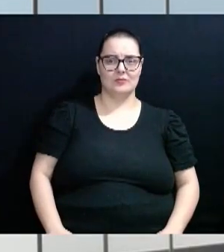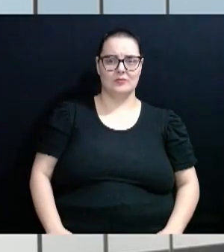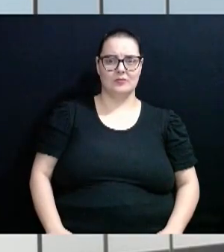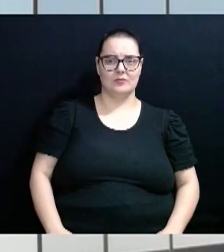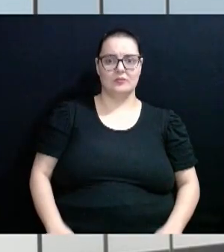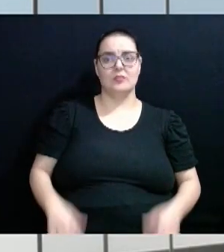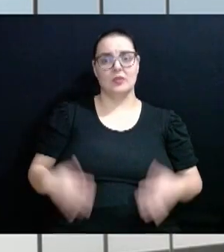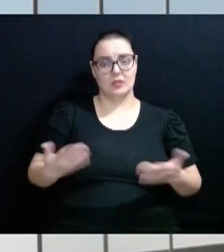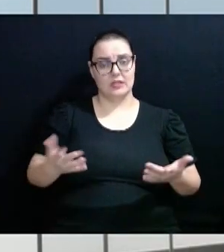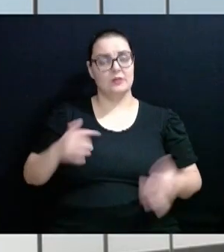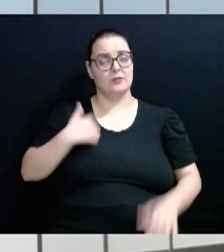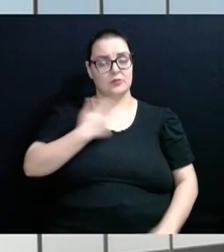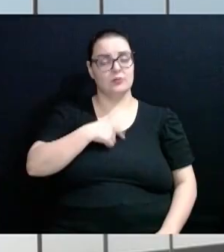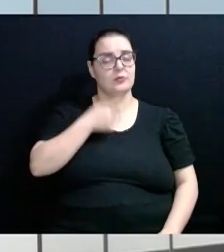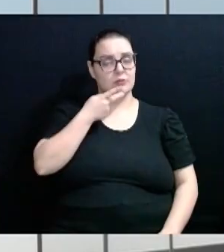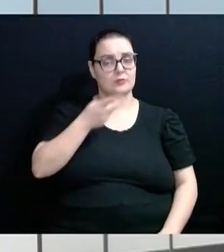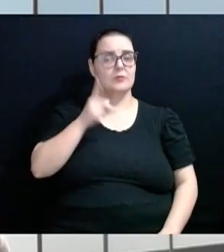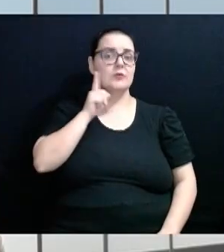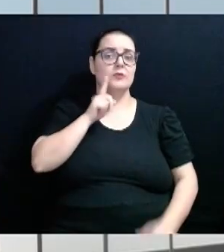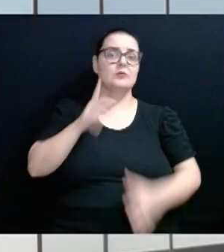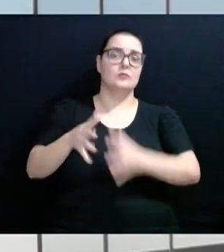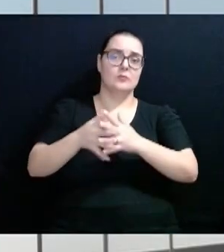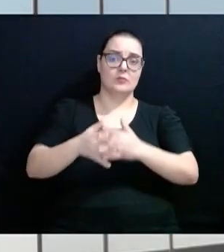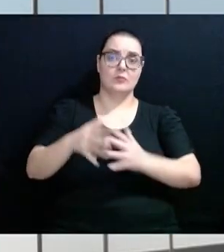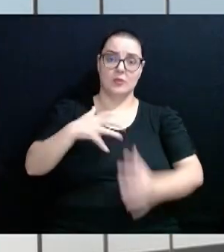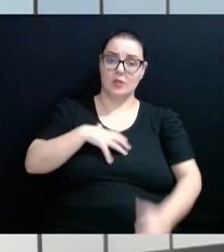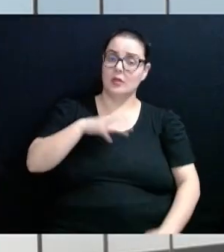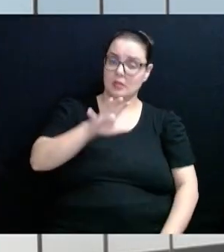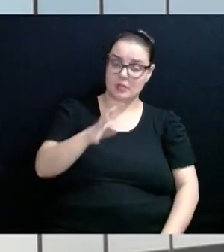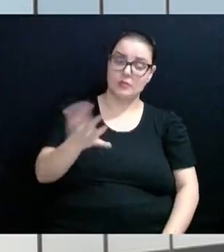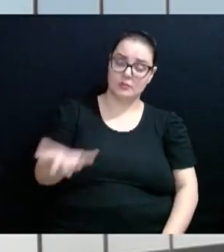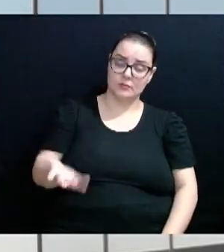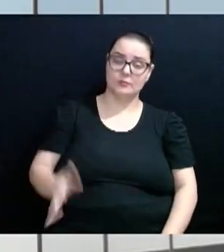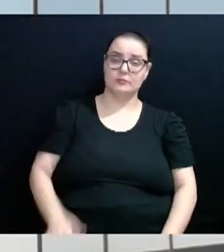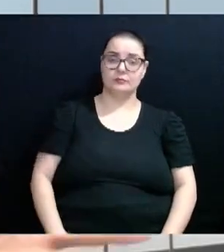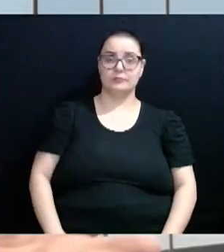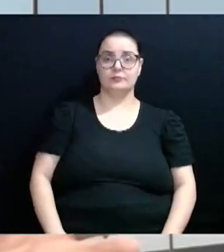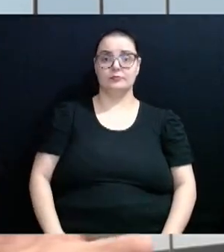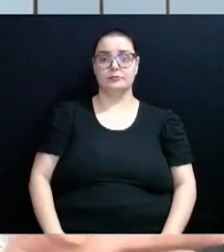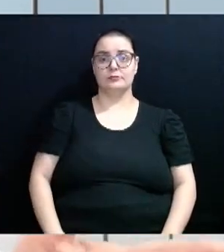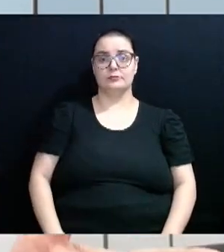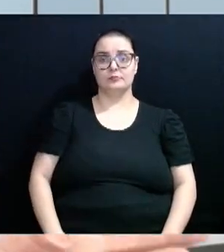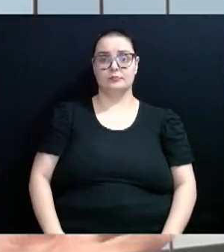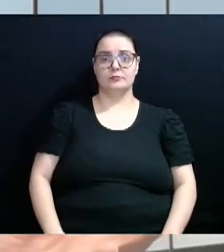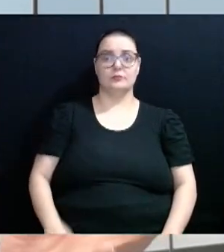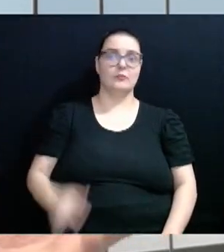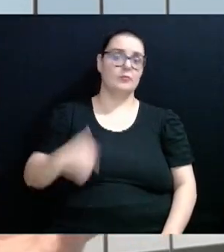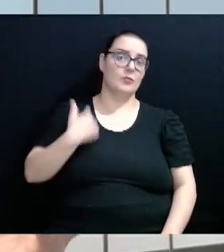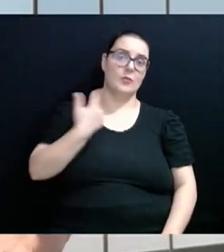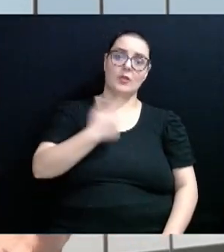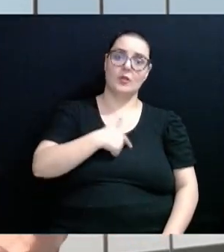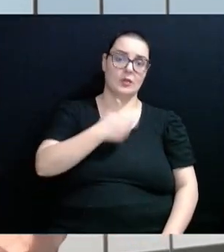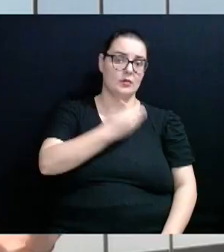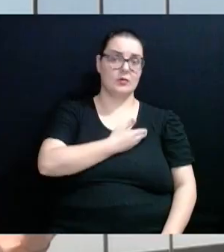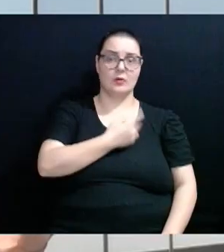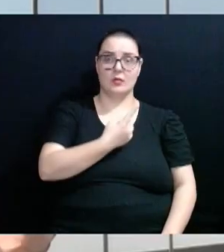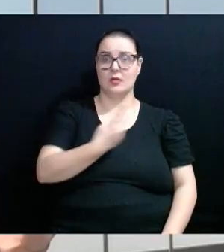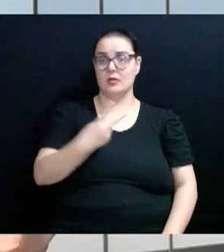dizendo para os Estados Unidos é isso. Né? Olha, nós temos sido amigos há 120 e tantos